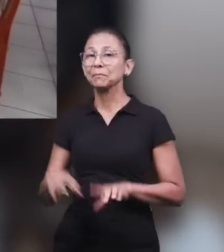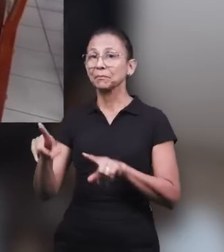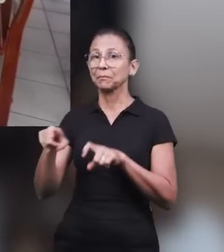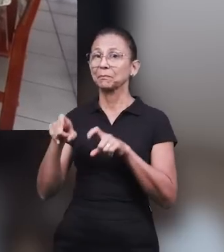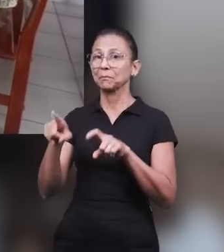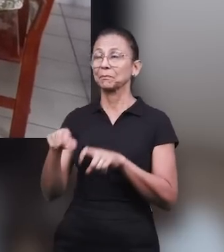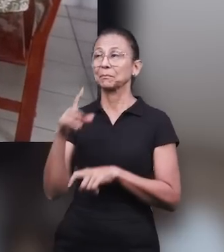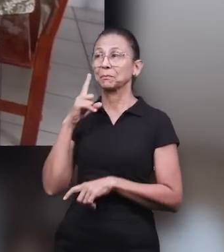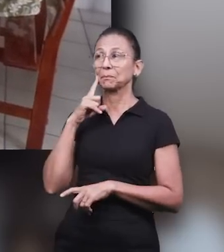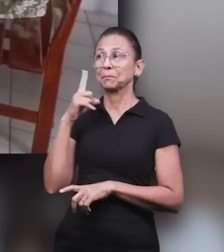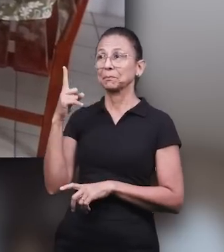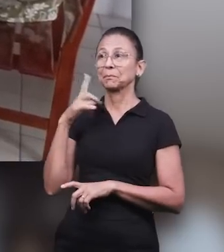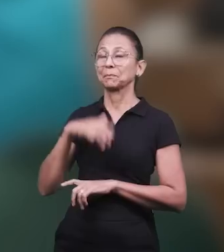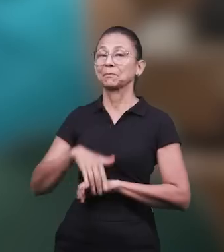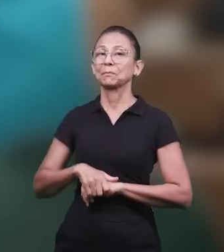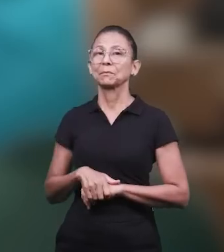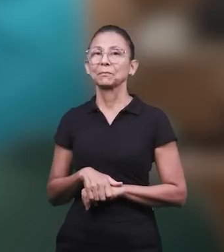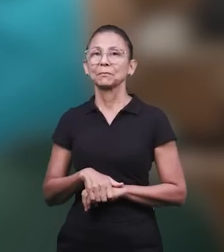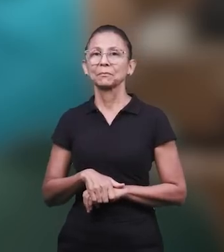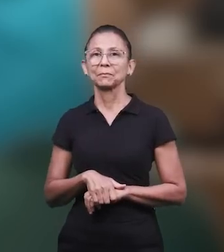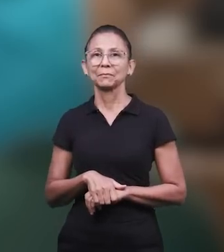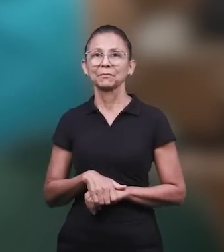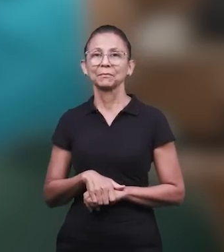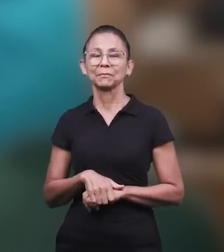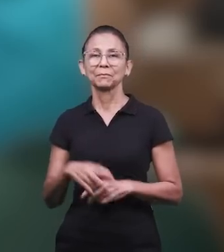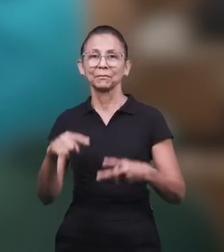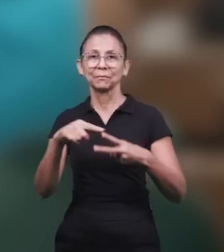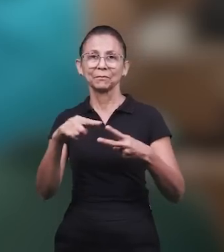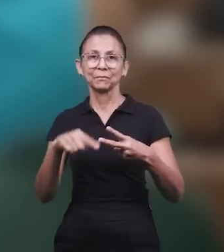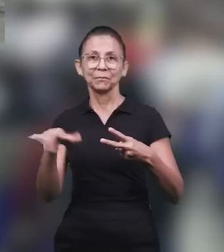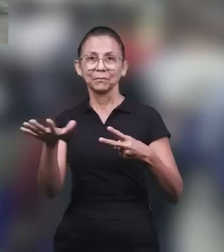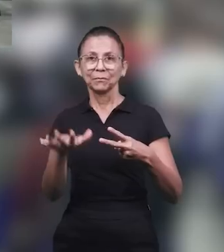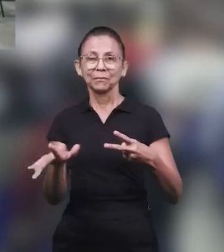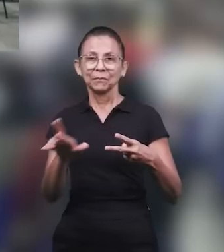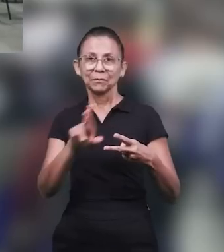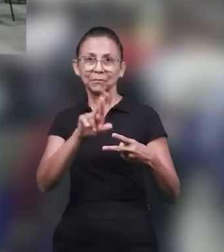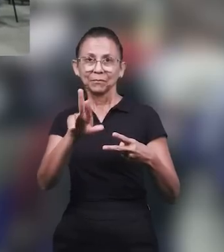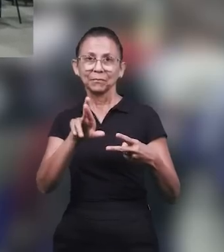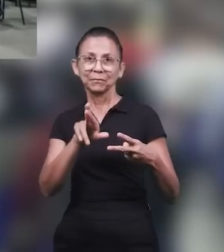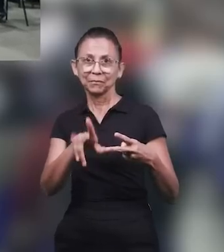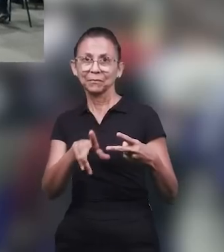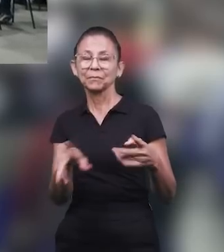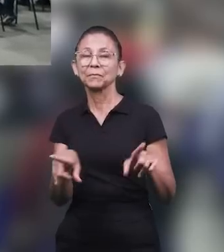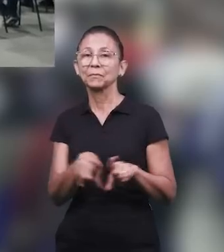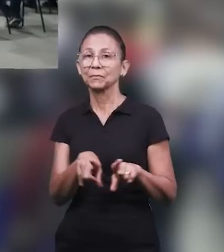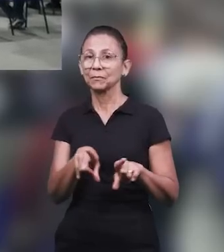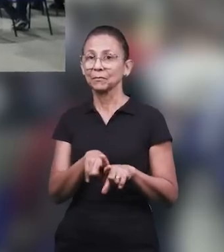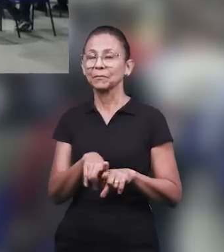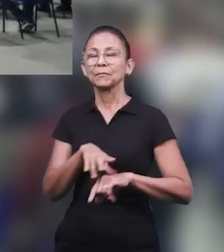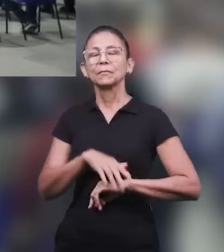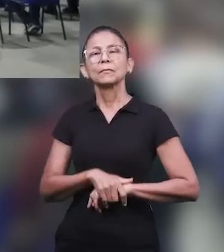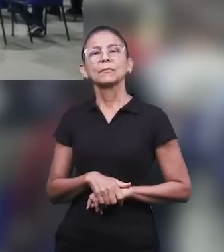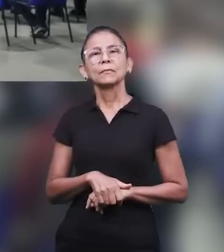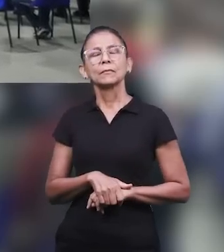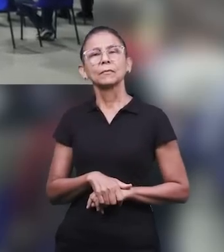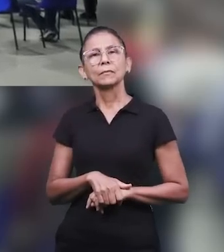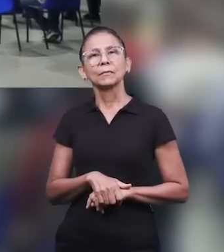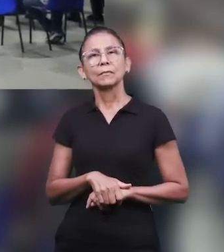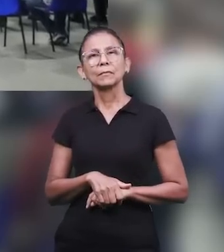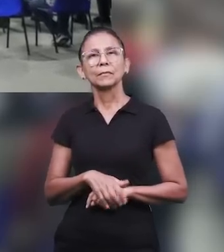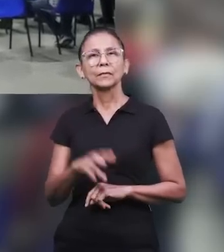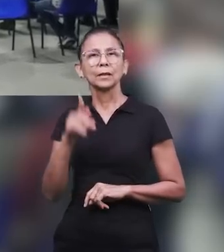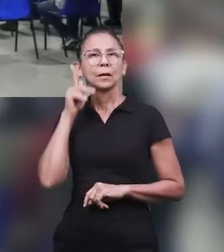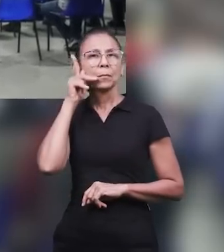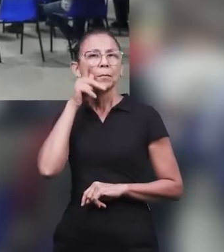os amados de Goianinha e de Nova Cruz. Na Paraíba, nós tivemos uma reunião de obreiros realizada no Manaim